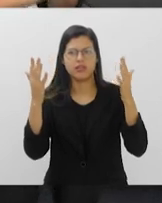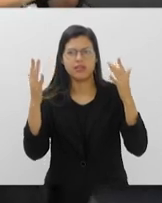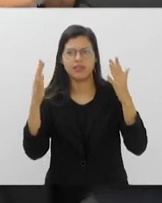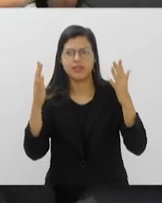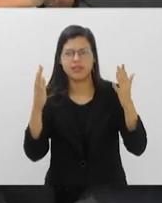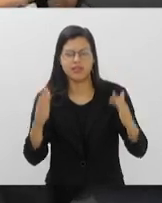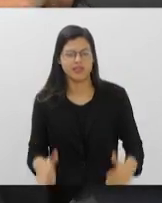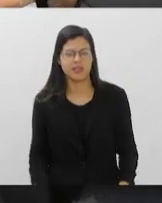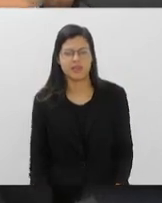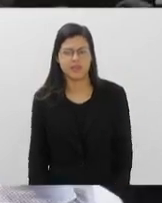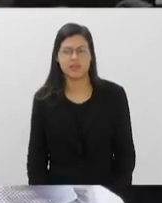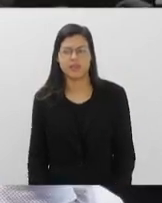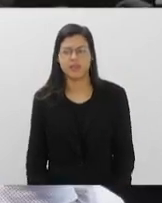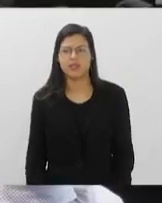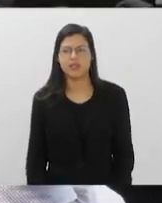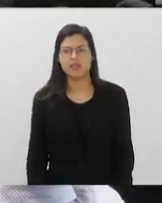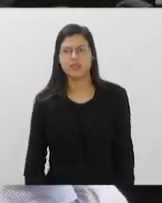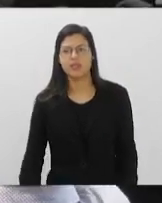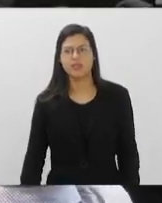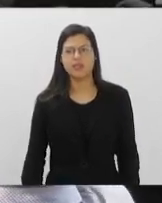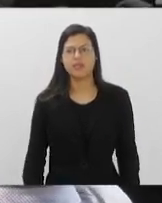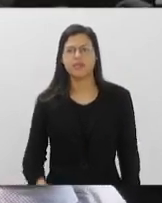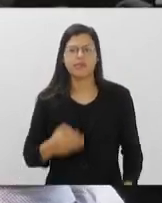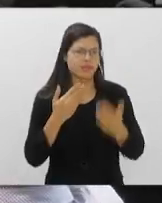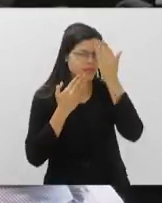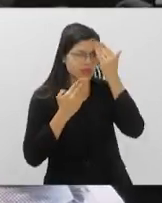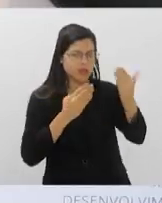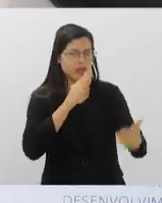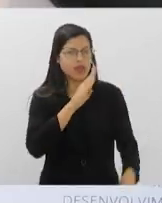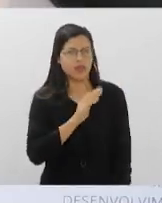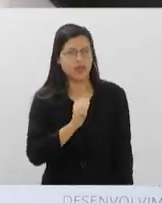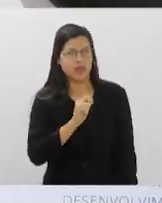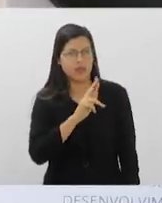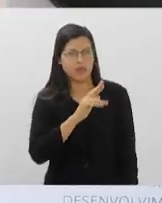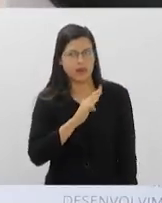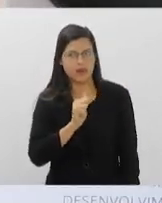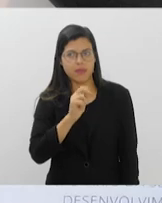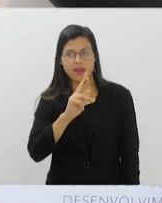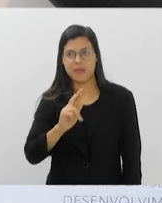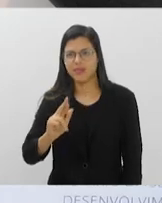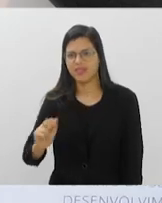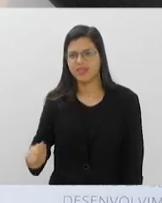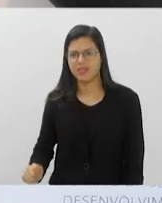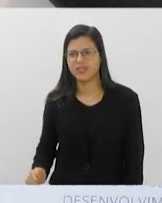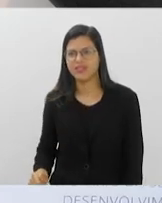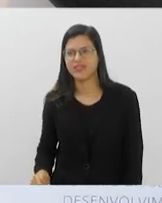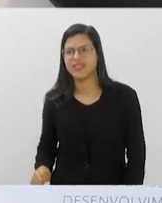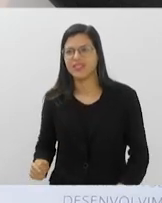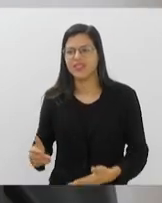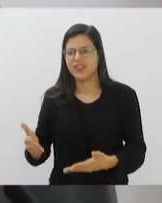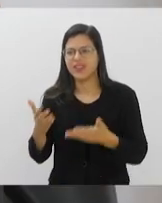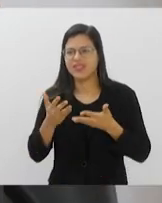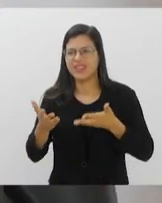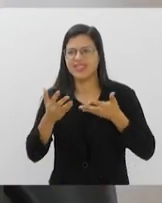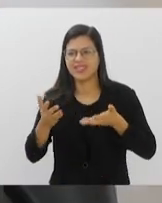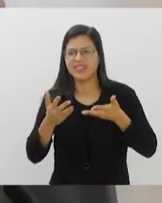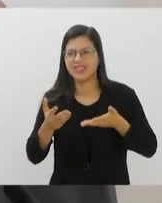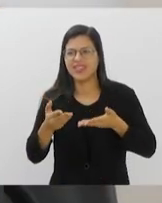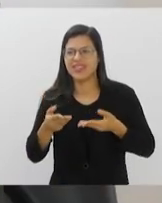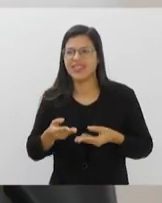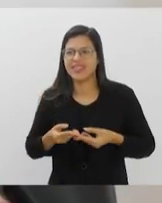obrigada obrigada Bárbara eç Ah eu quero oferecer meu livro pr pra